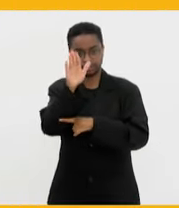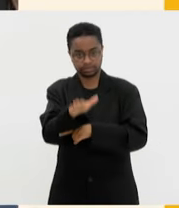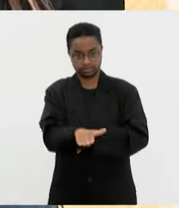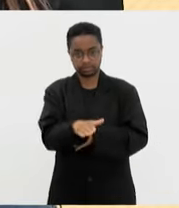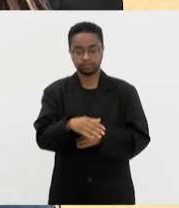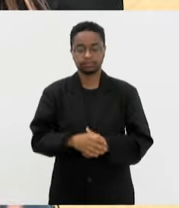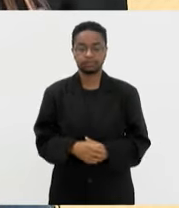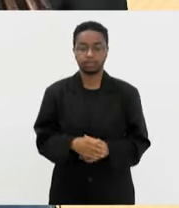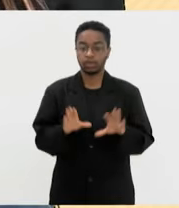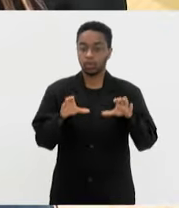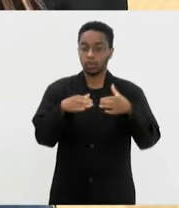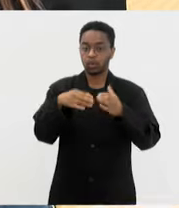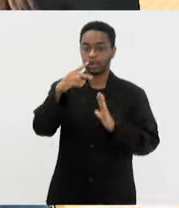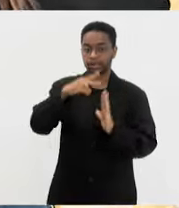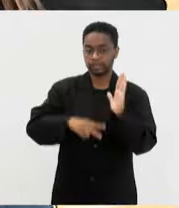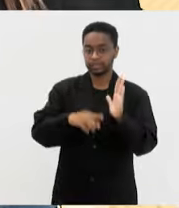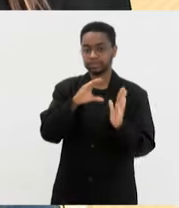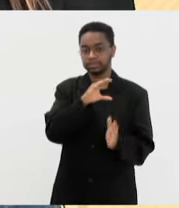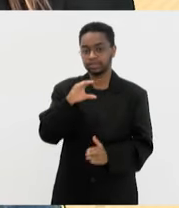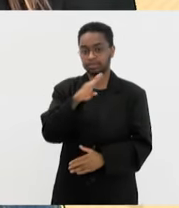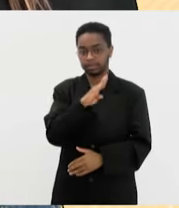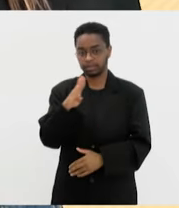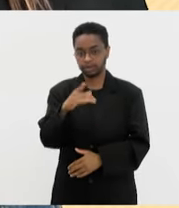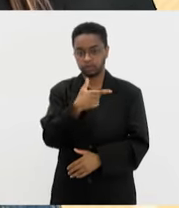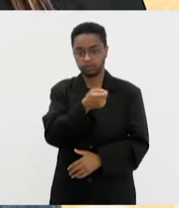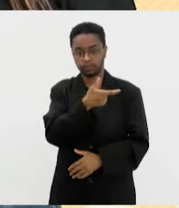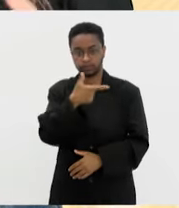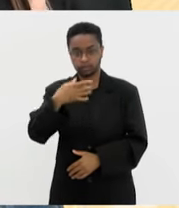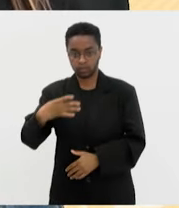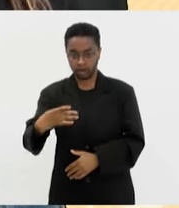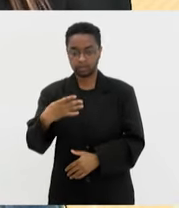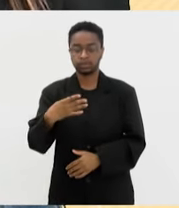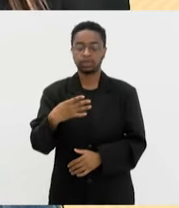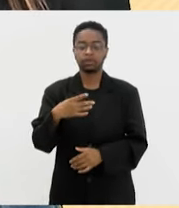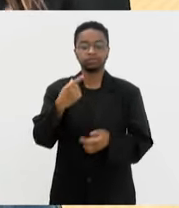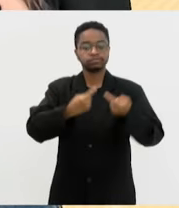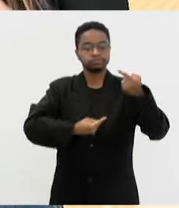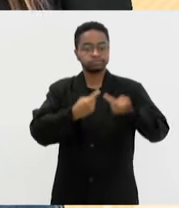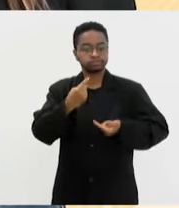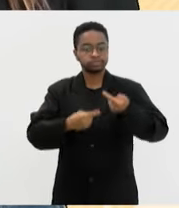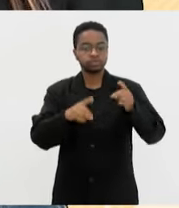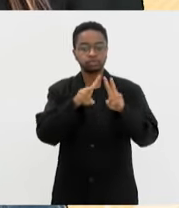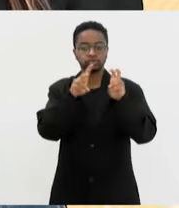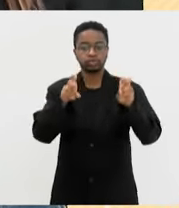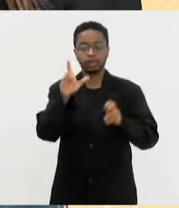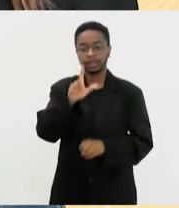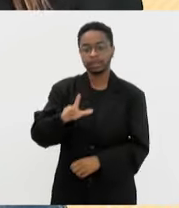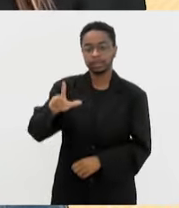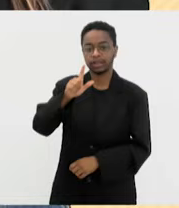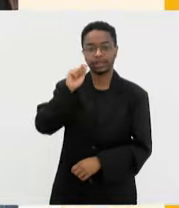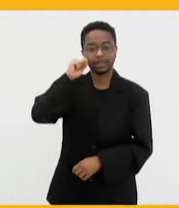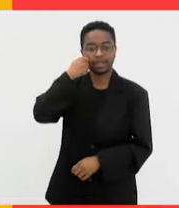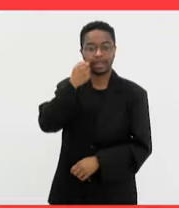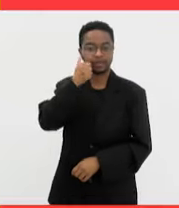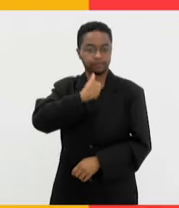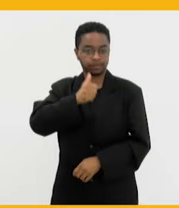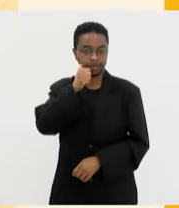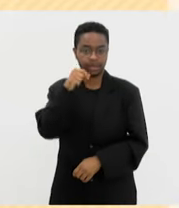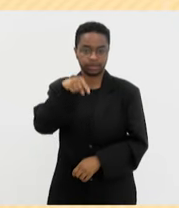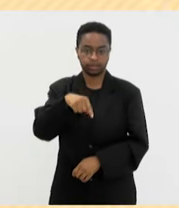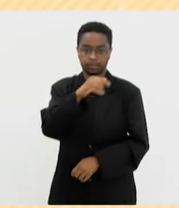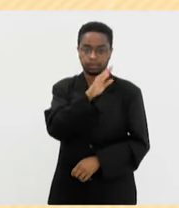O Clube de Leitura CCBB 2024 irá abordar sobre a literatura negra feminina no Brasil.